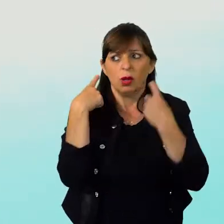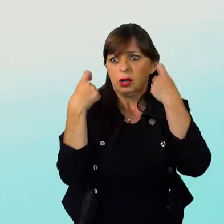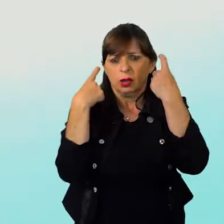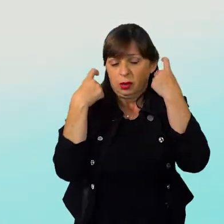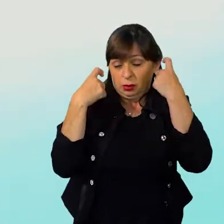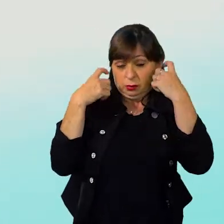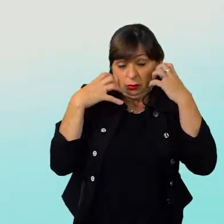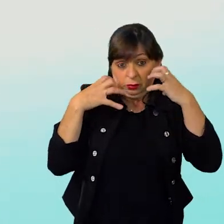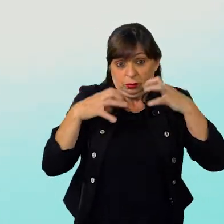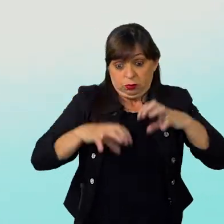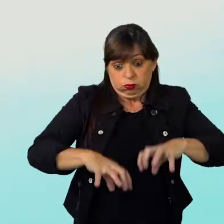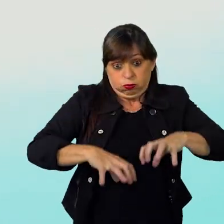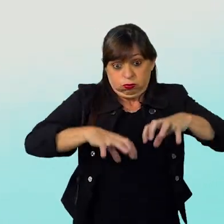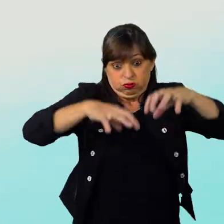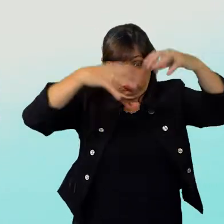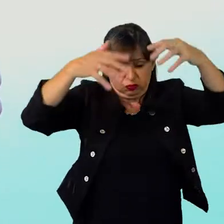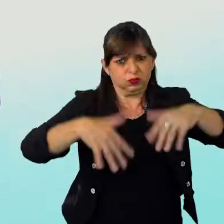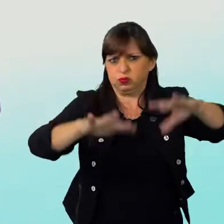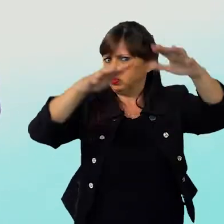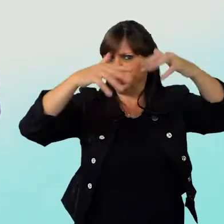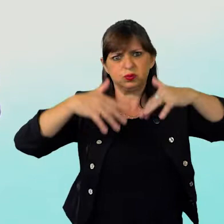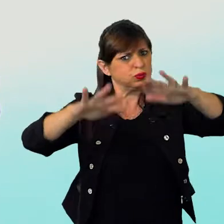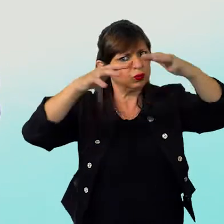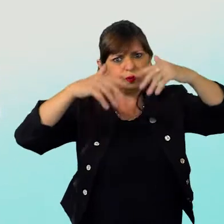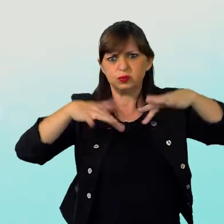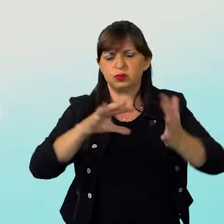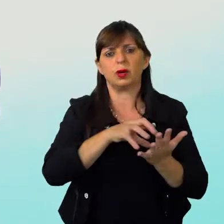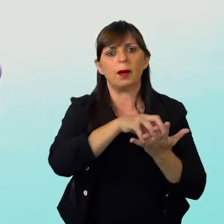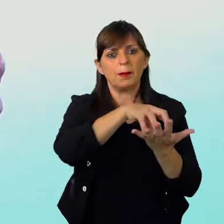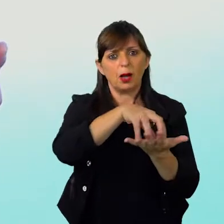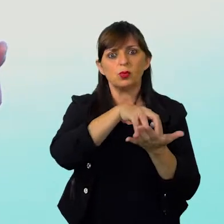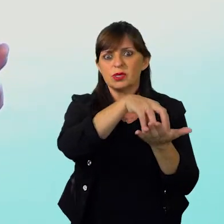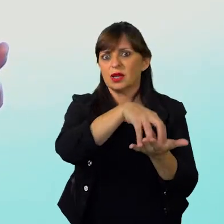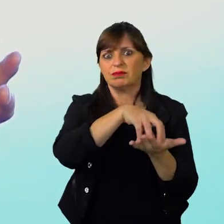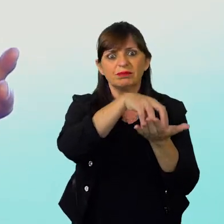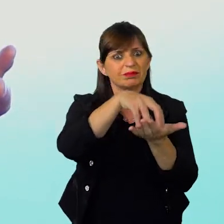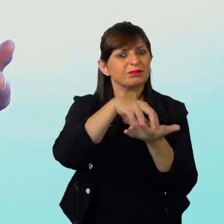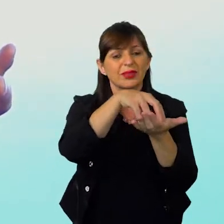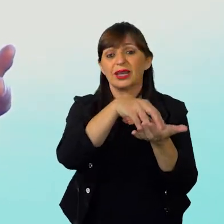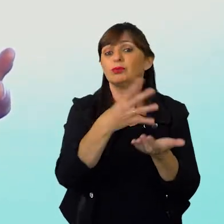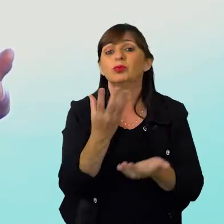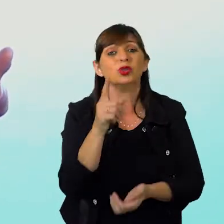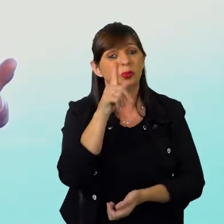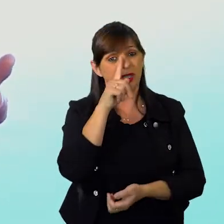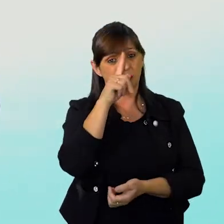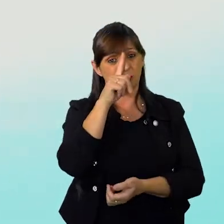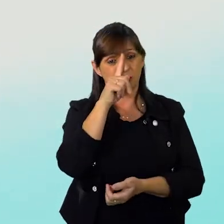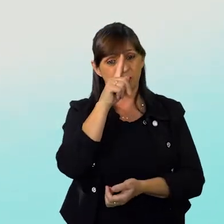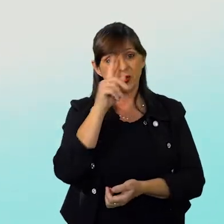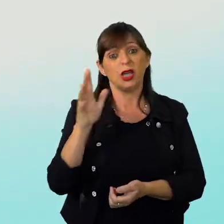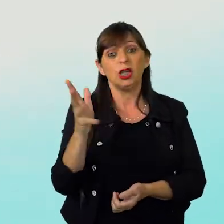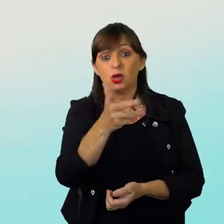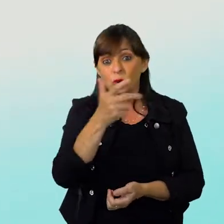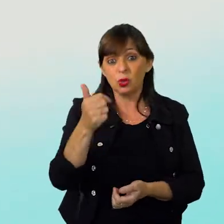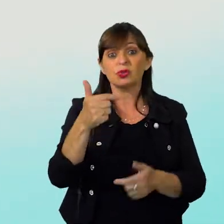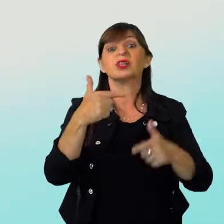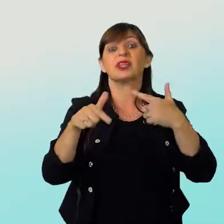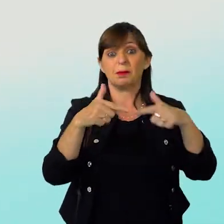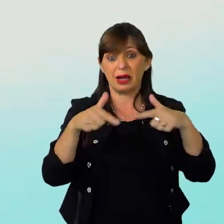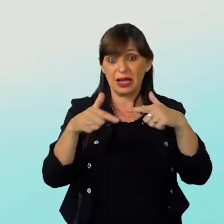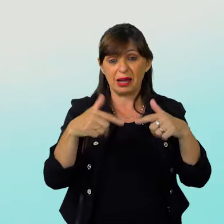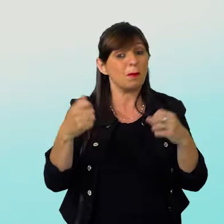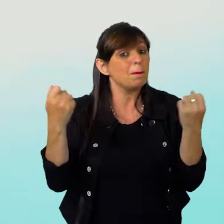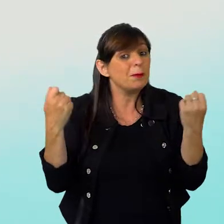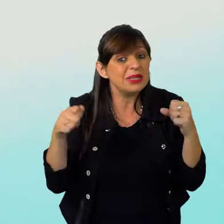remos e tinha o prático a preferencialmente tem nenhum que passava o dia